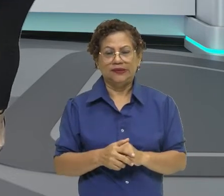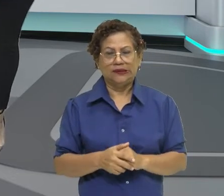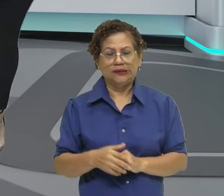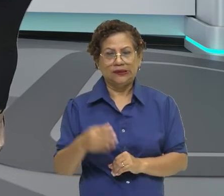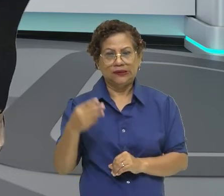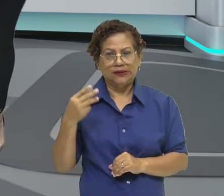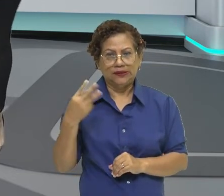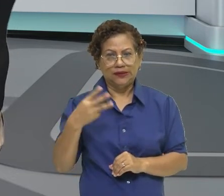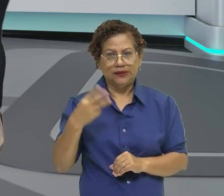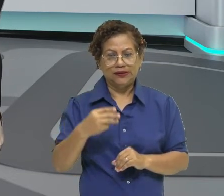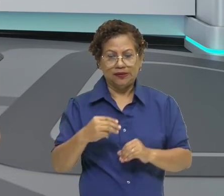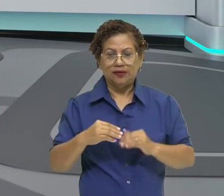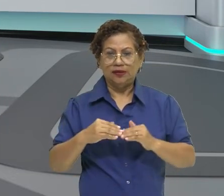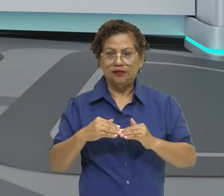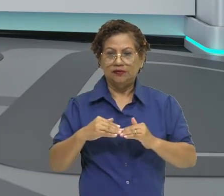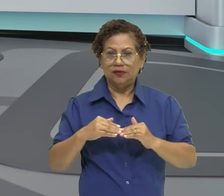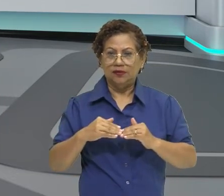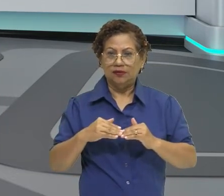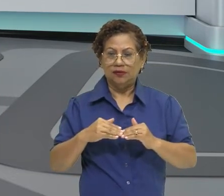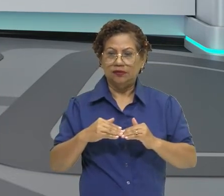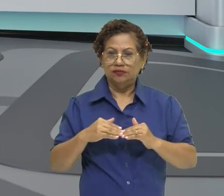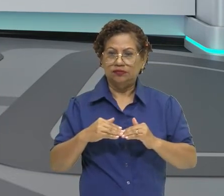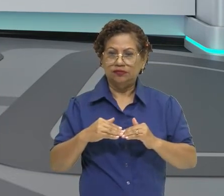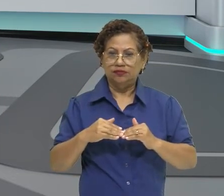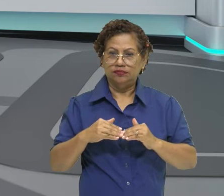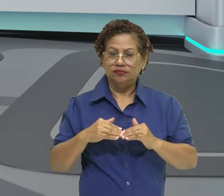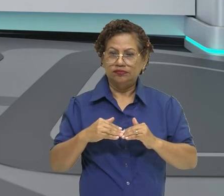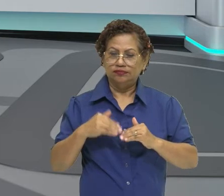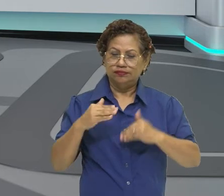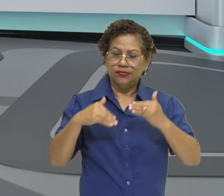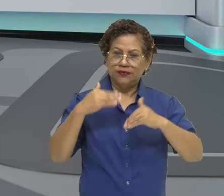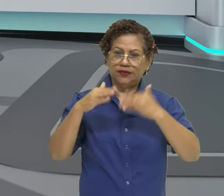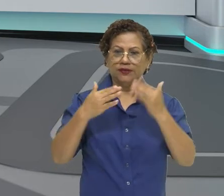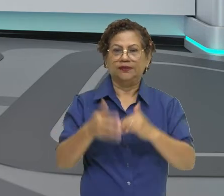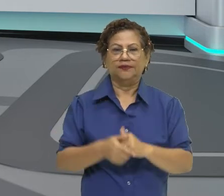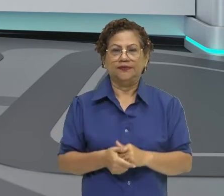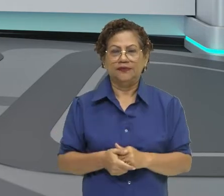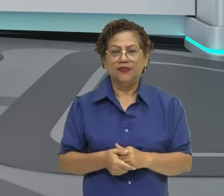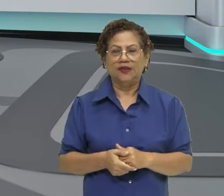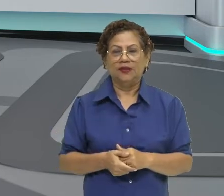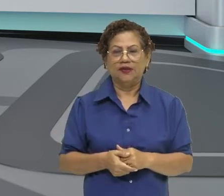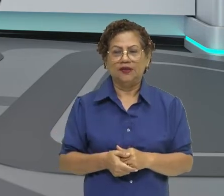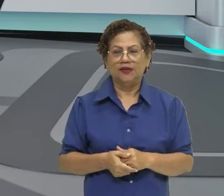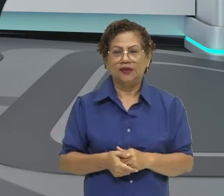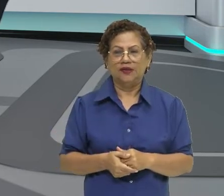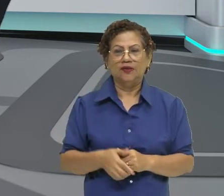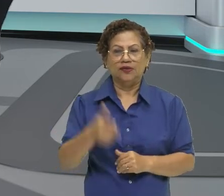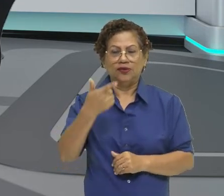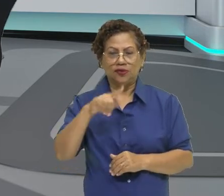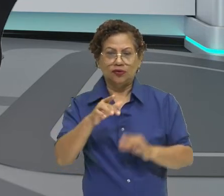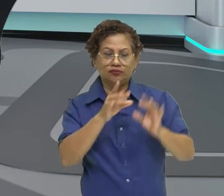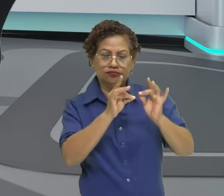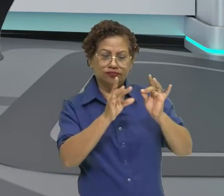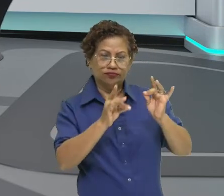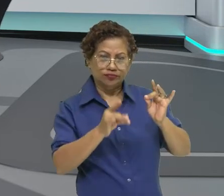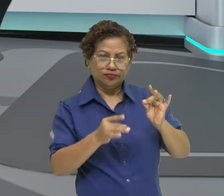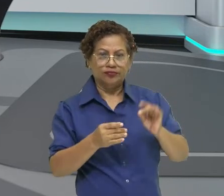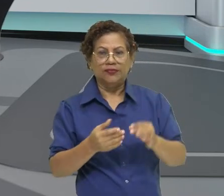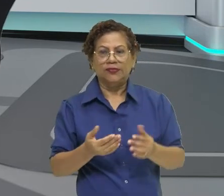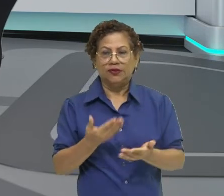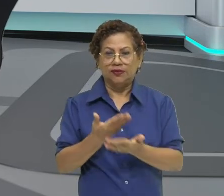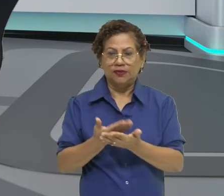processo de evolução. Então, vamos lá. Vamos lembrar o que a gente viu nessa aula de hoje? A gente começou a aula falando